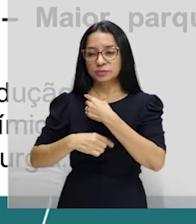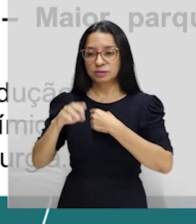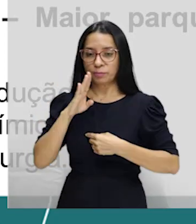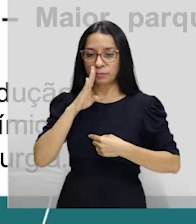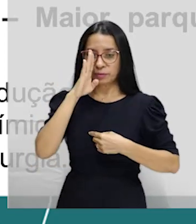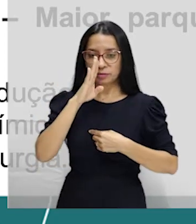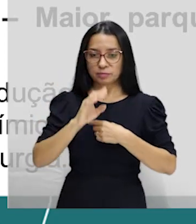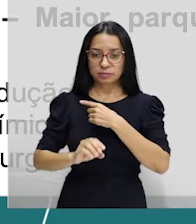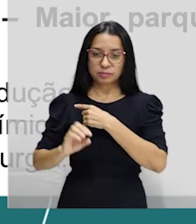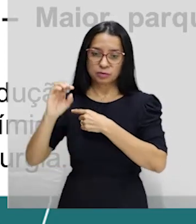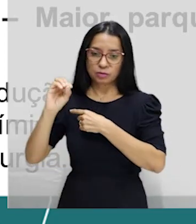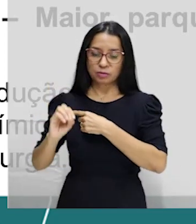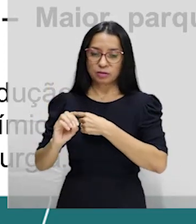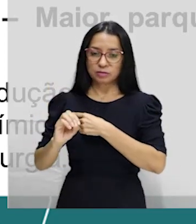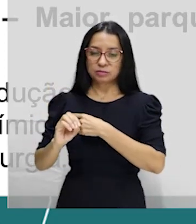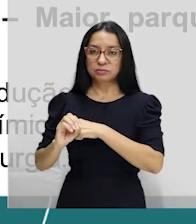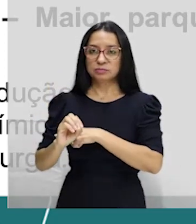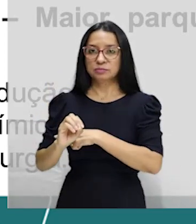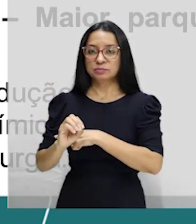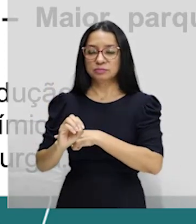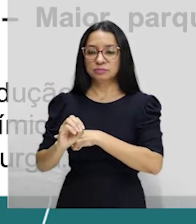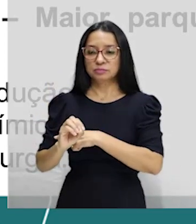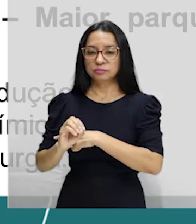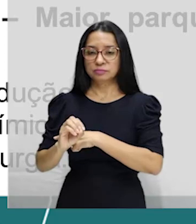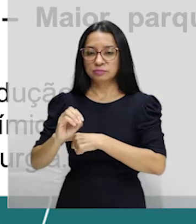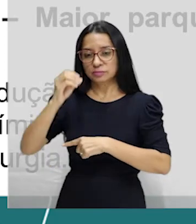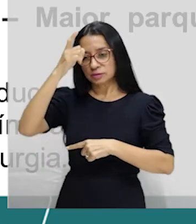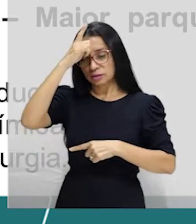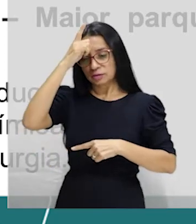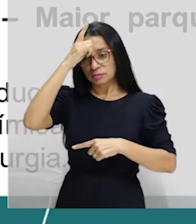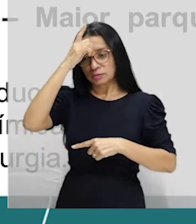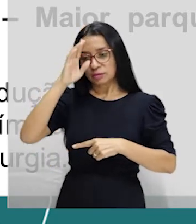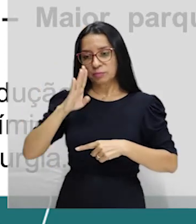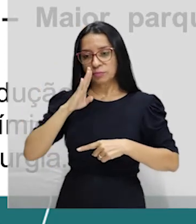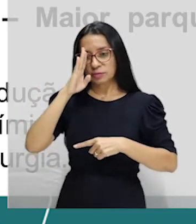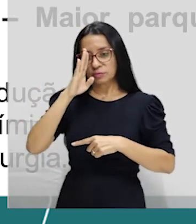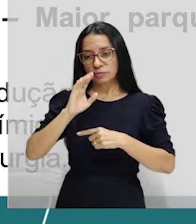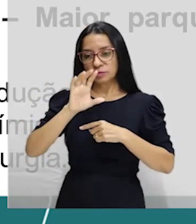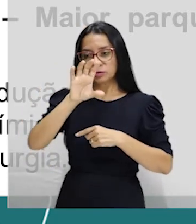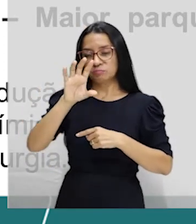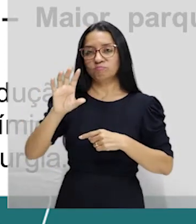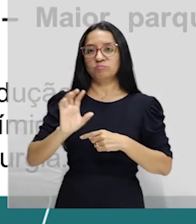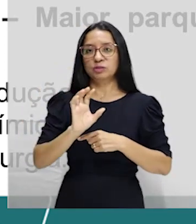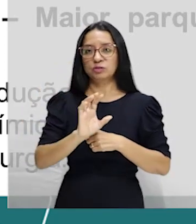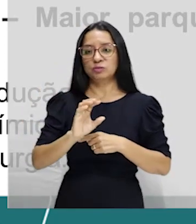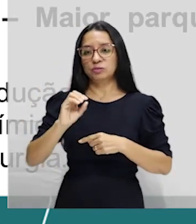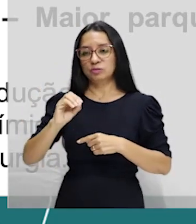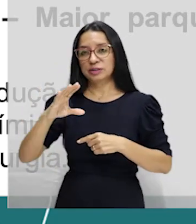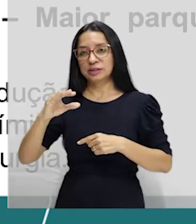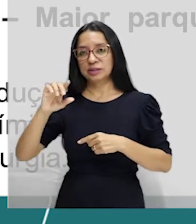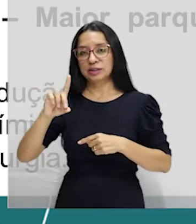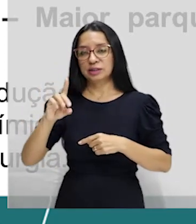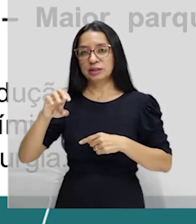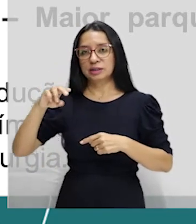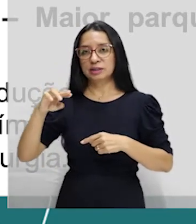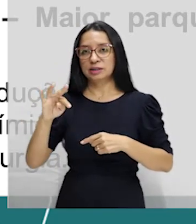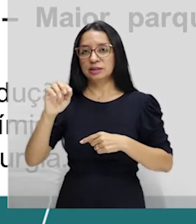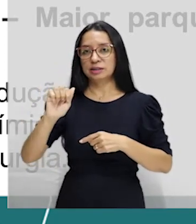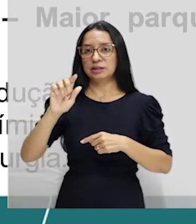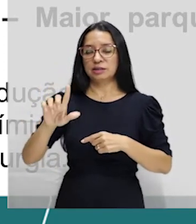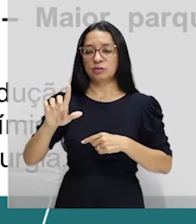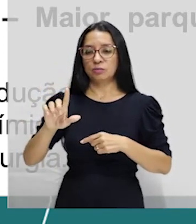a oeste, tá certo? A região oeste da Alemanha, ali, principalmente nas regiões ali da Alemanha Ocidental, tá certo?